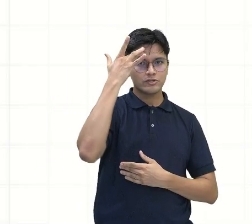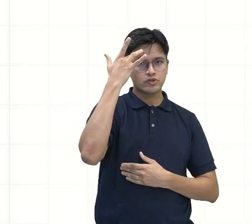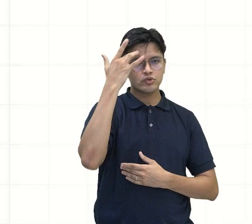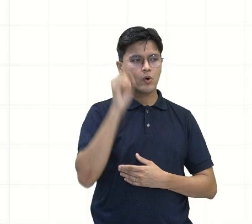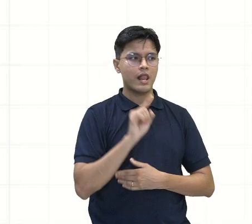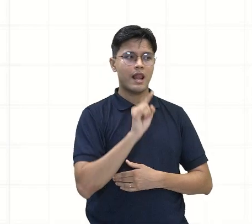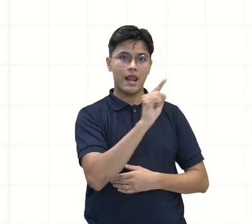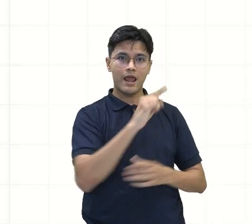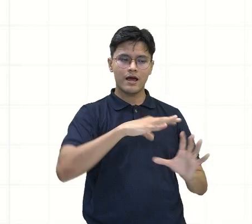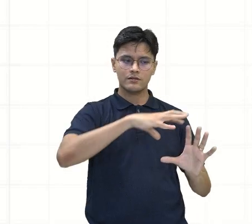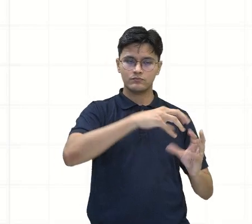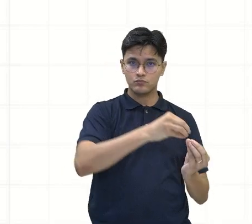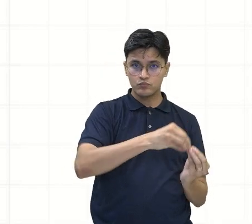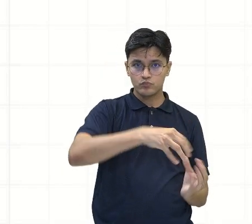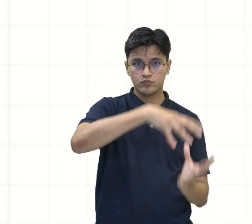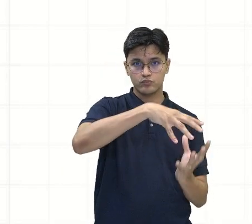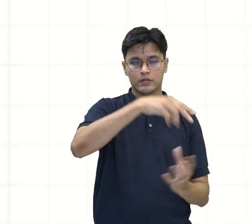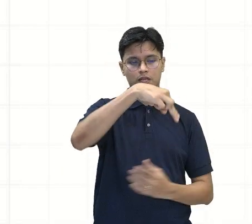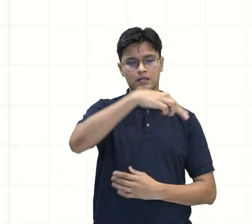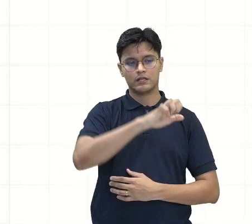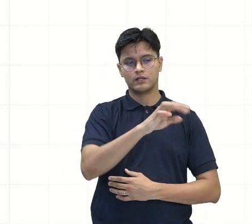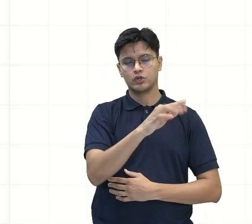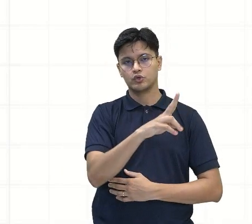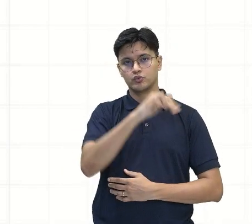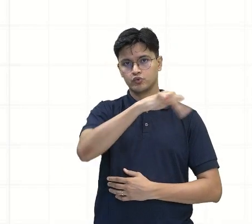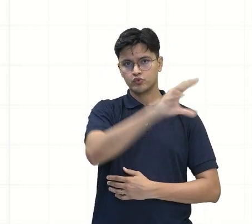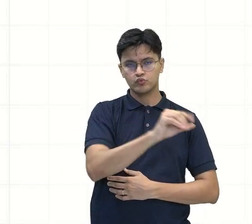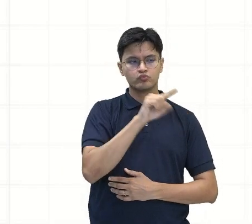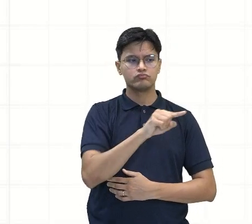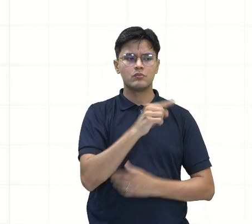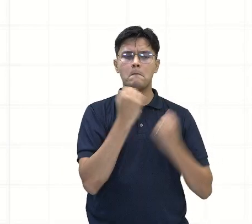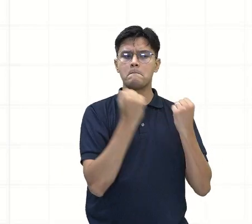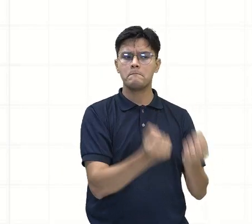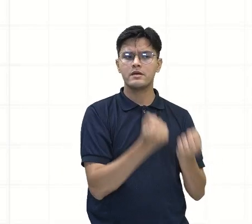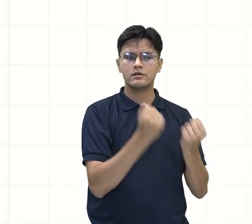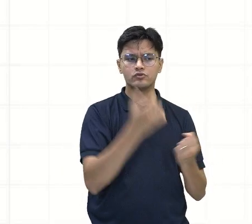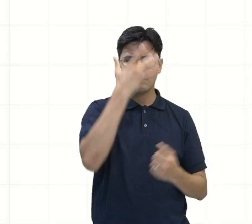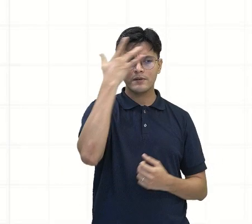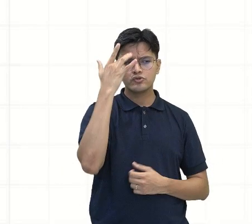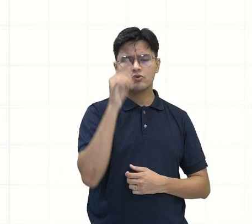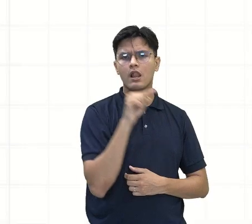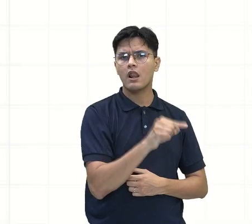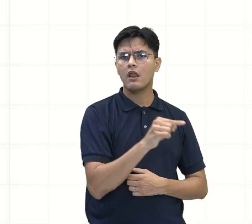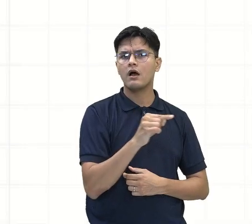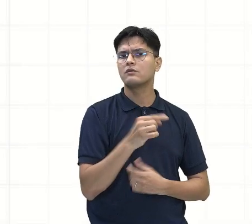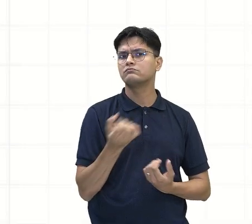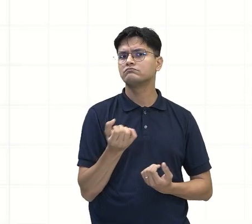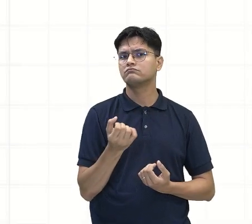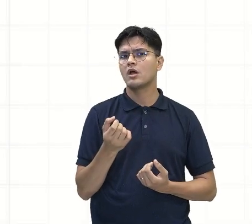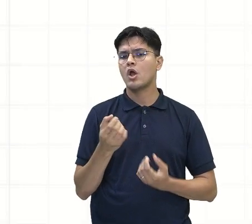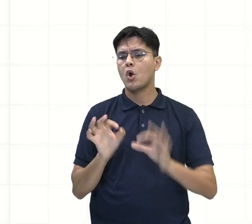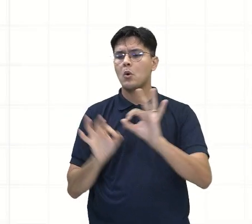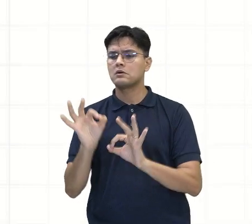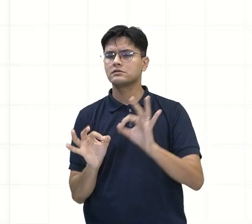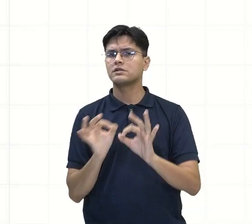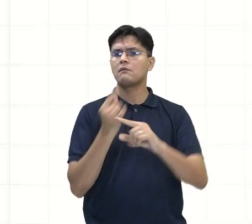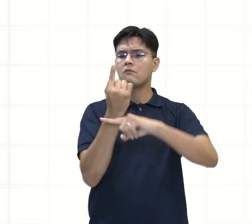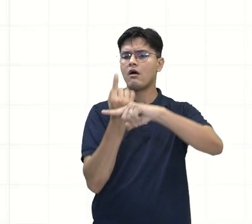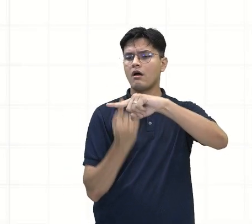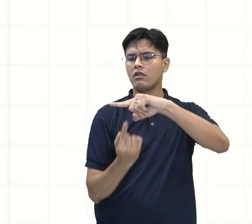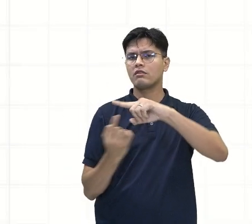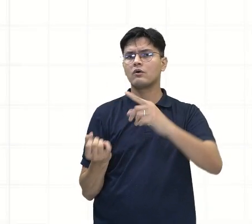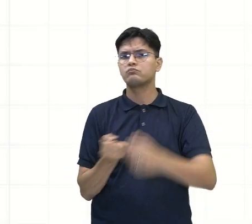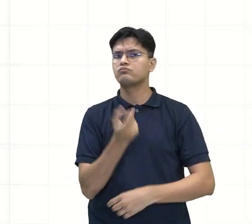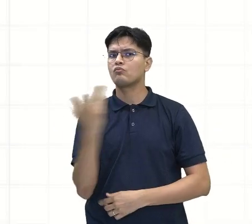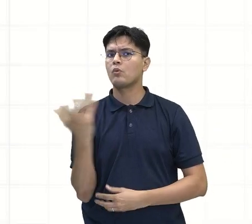forma, o peso de uma pessoa que na Terra pesa 60 kg